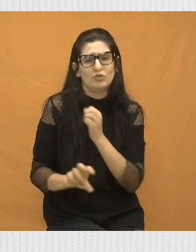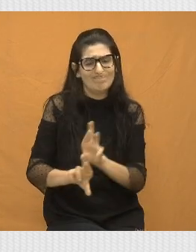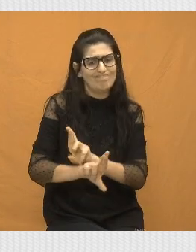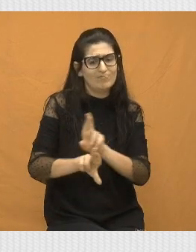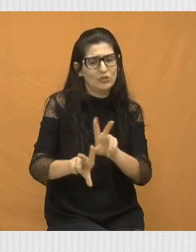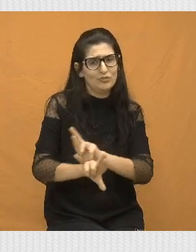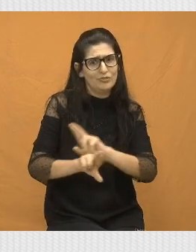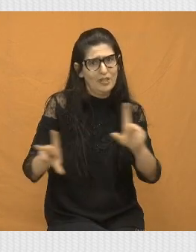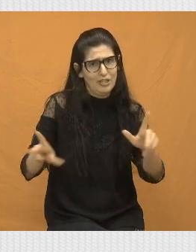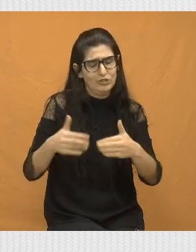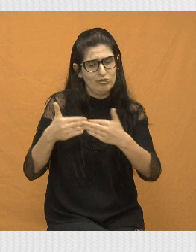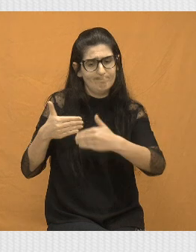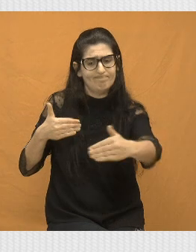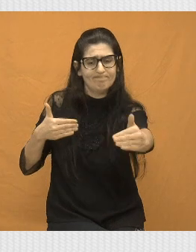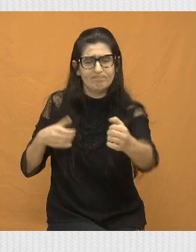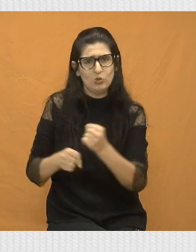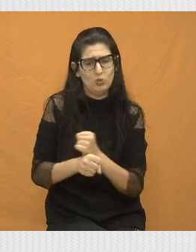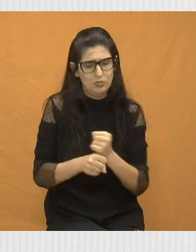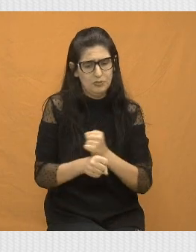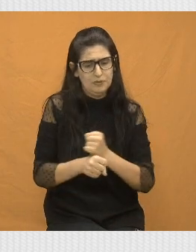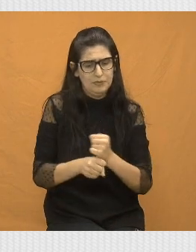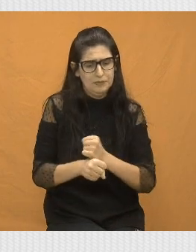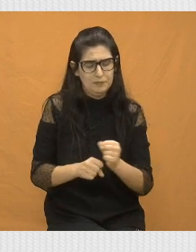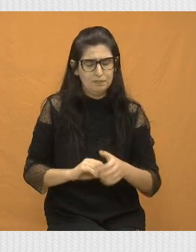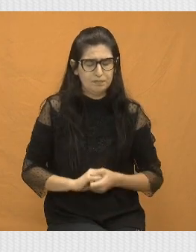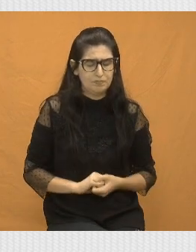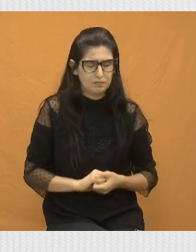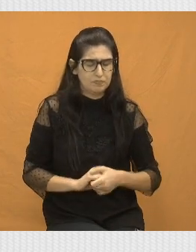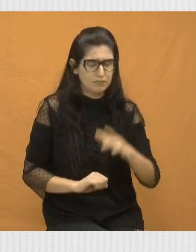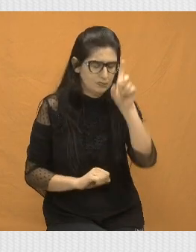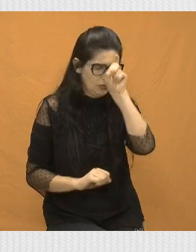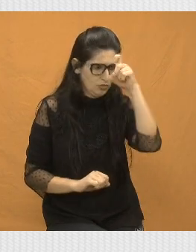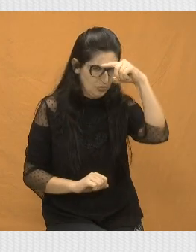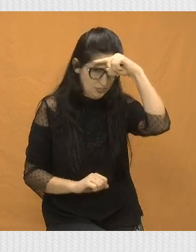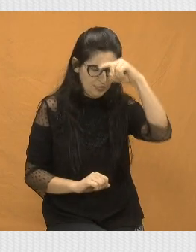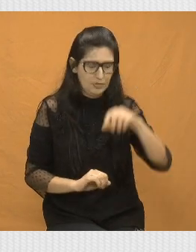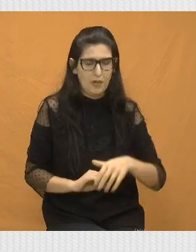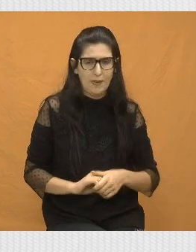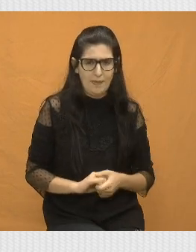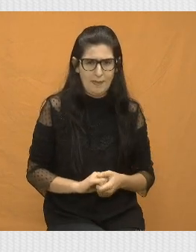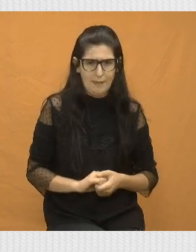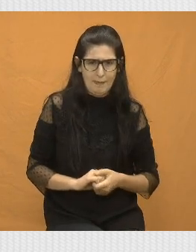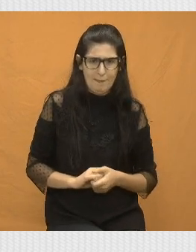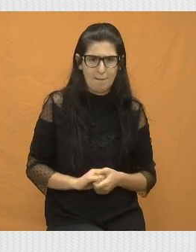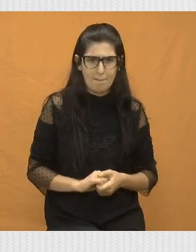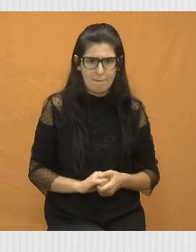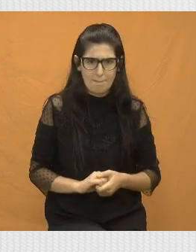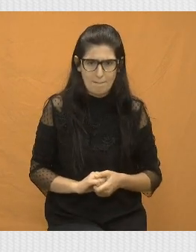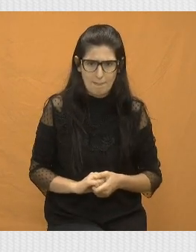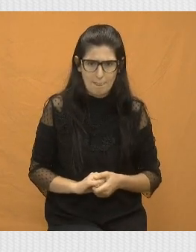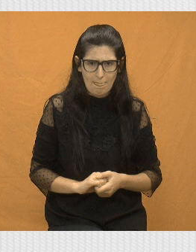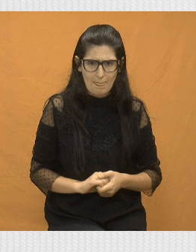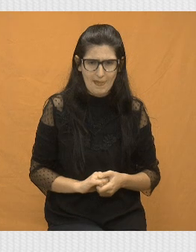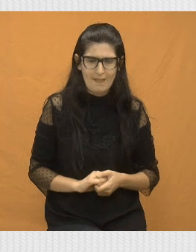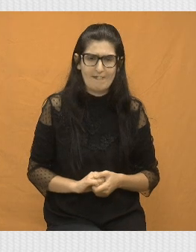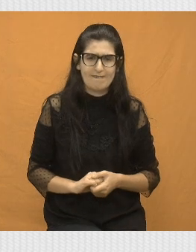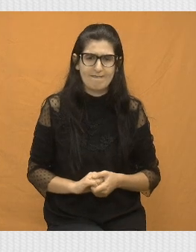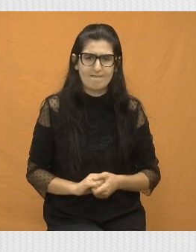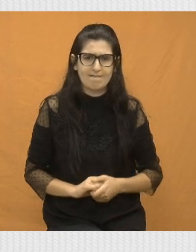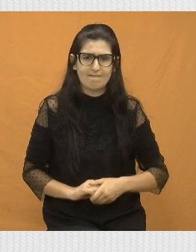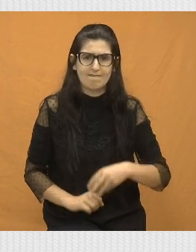decorrer do exercício. A saúde, ela teve, pela aplicação obrigatória,